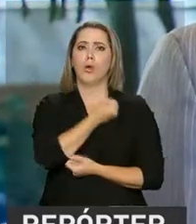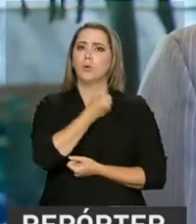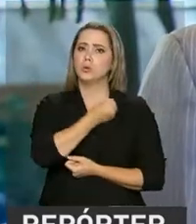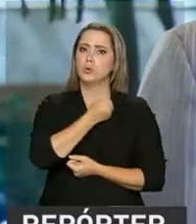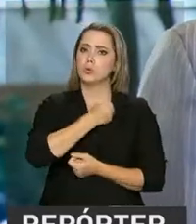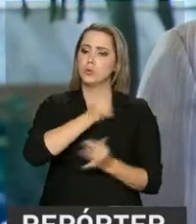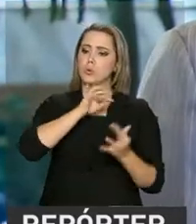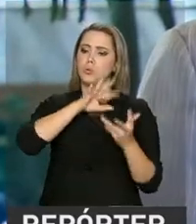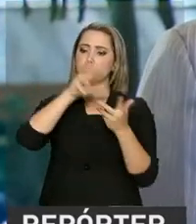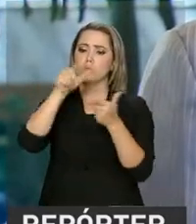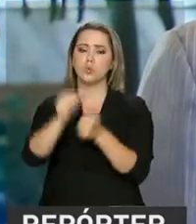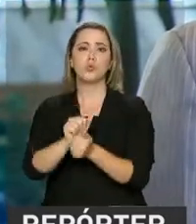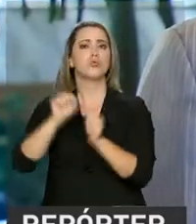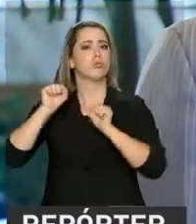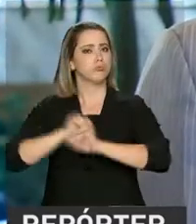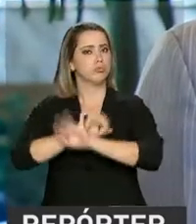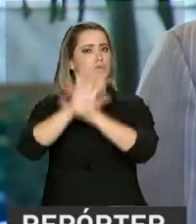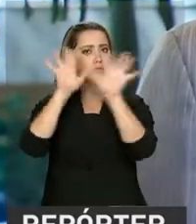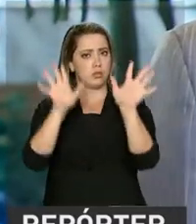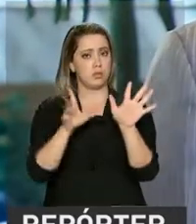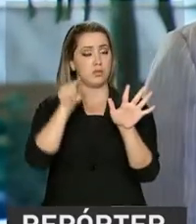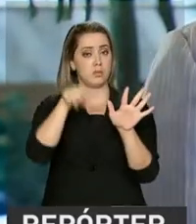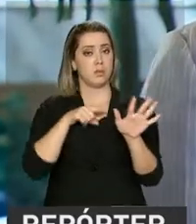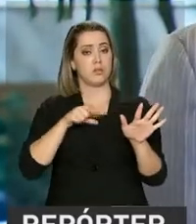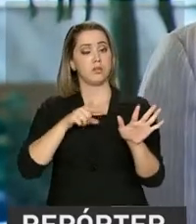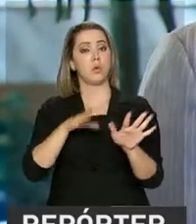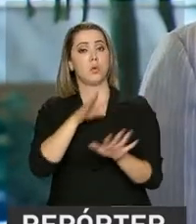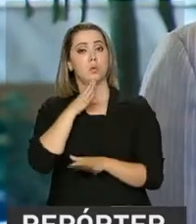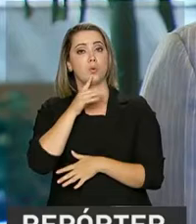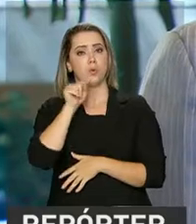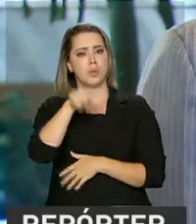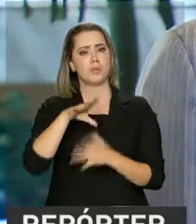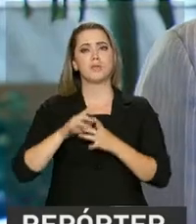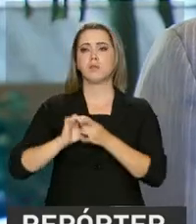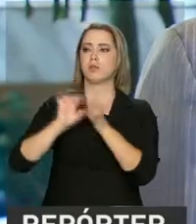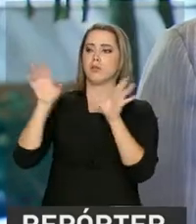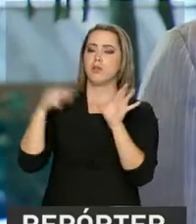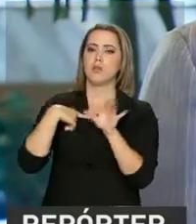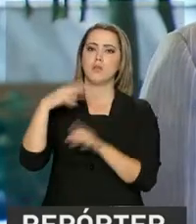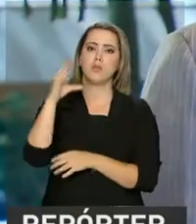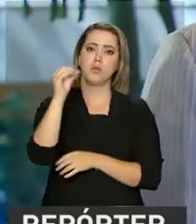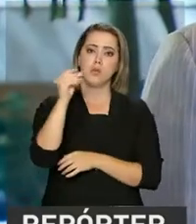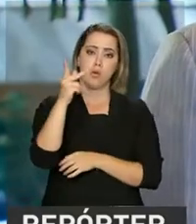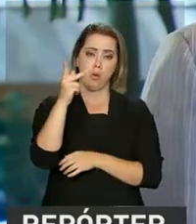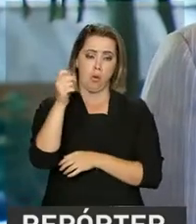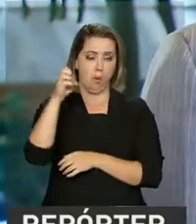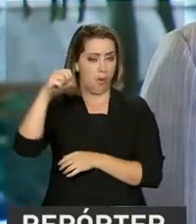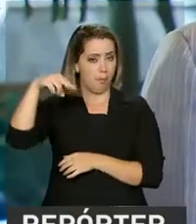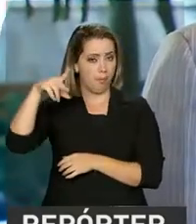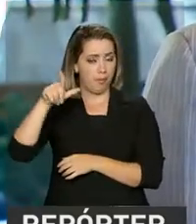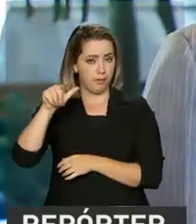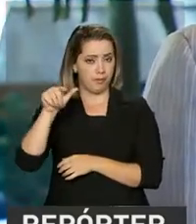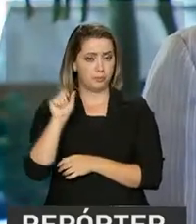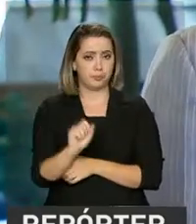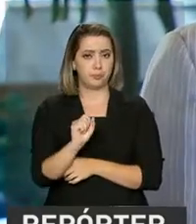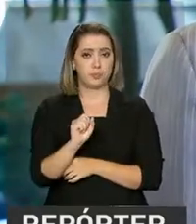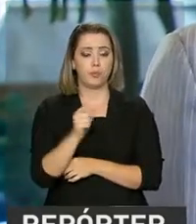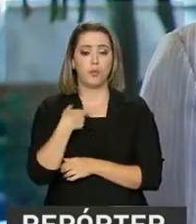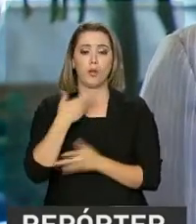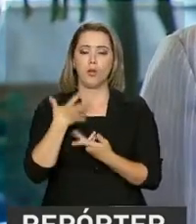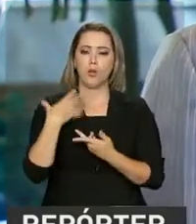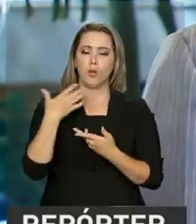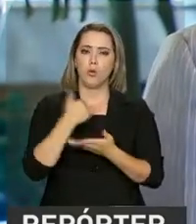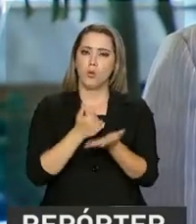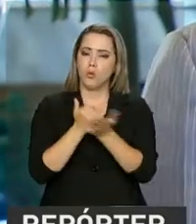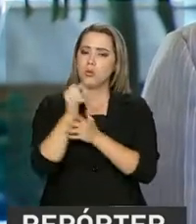uma organização internacional que promove o conhecimento livre a o petróleo estão deixando as iniciativas governamentais